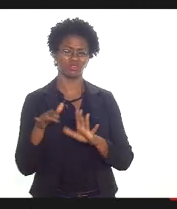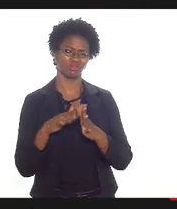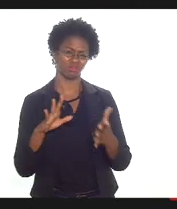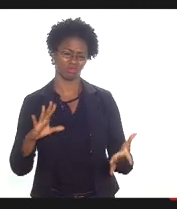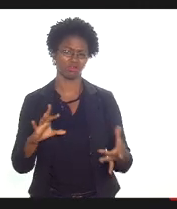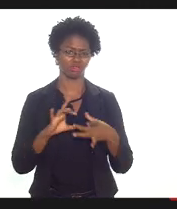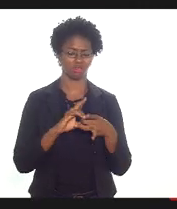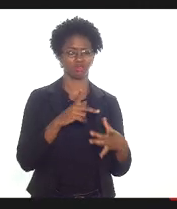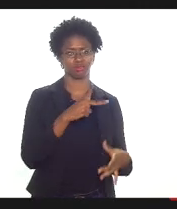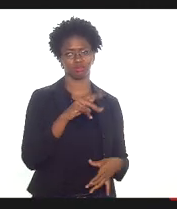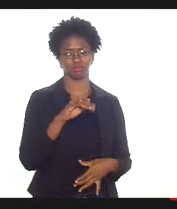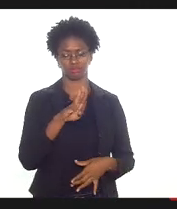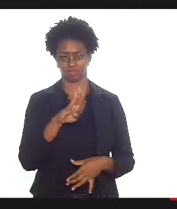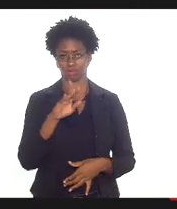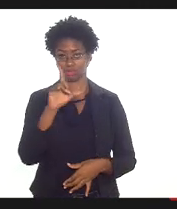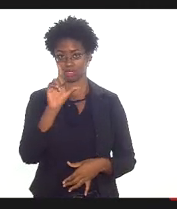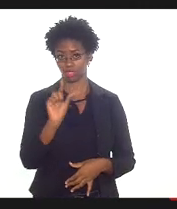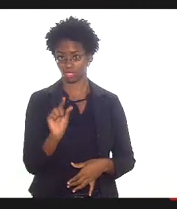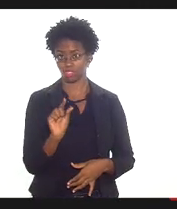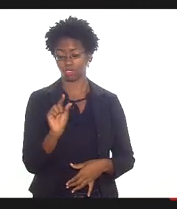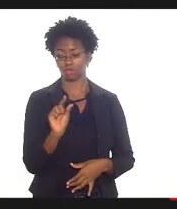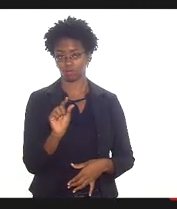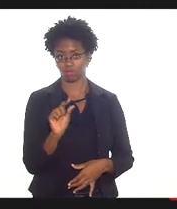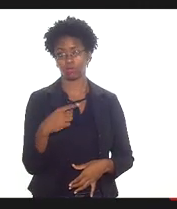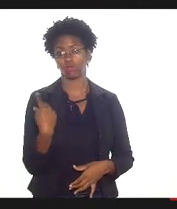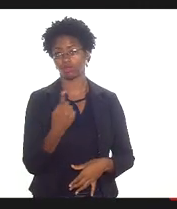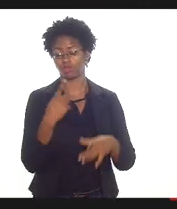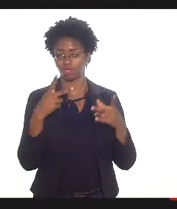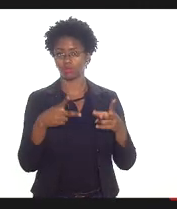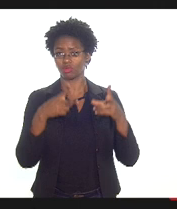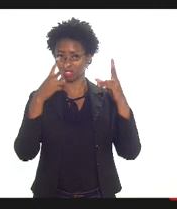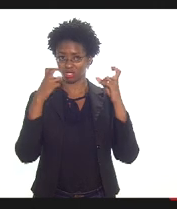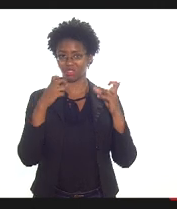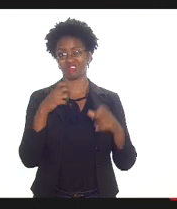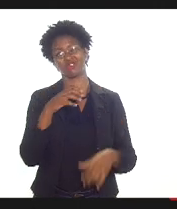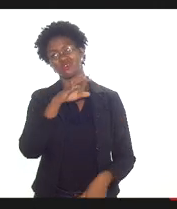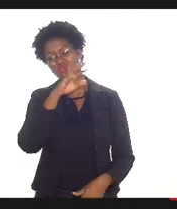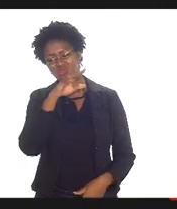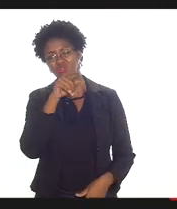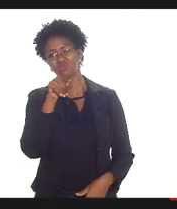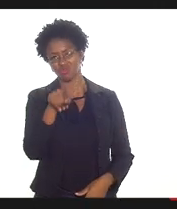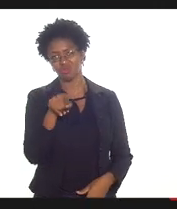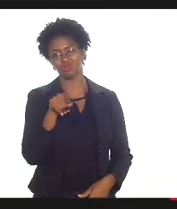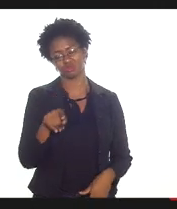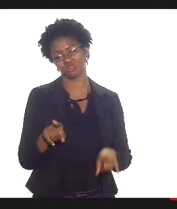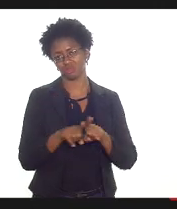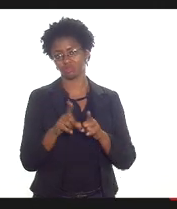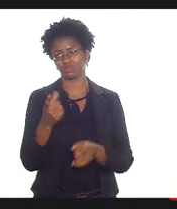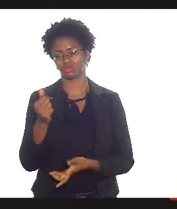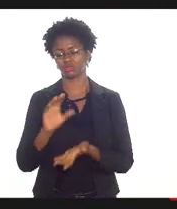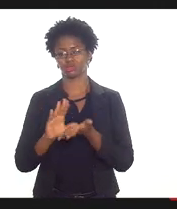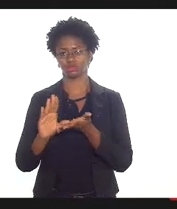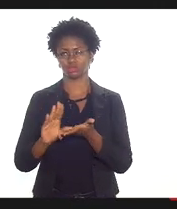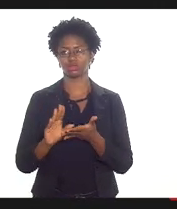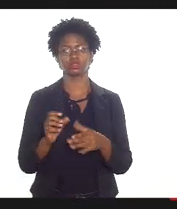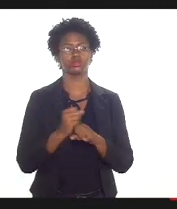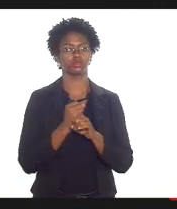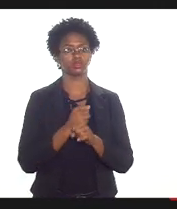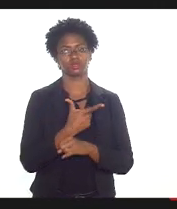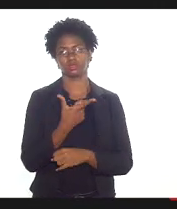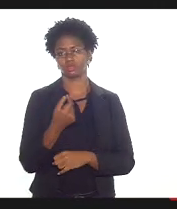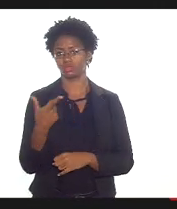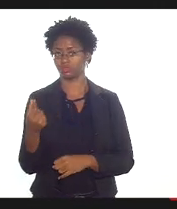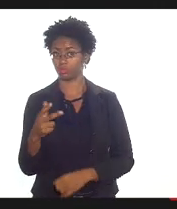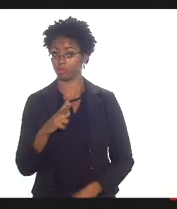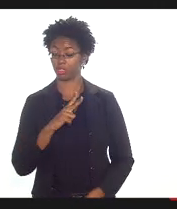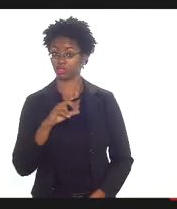o PIB cai, né, a gente tem um reflexo negativo nos investimentos em energia. E o ano em 2020, em